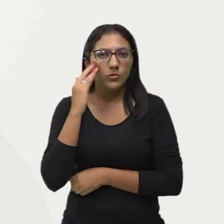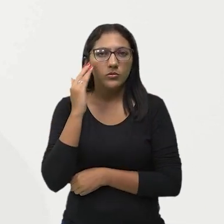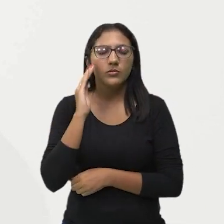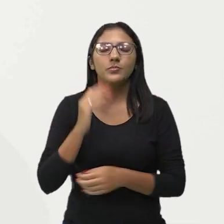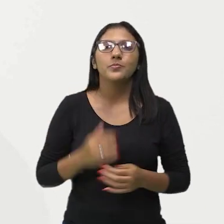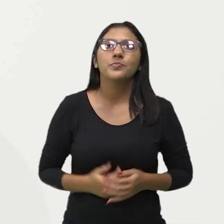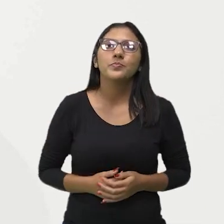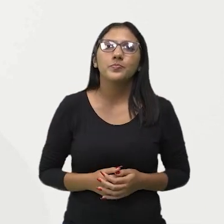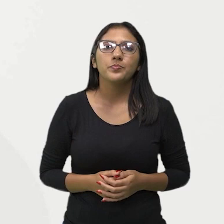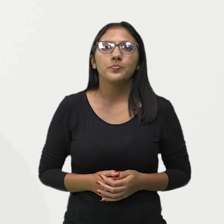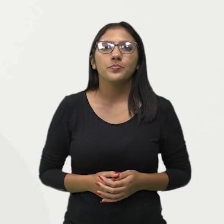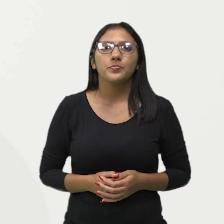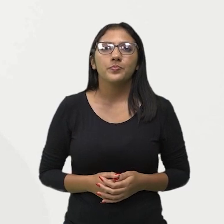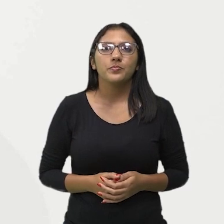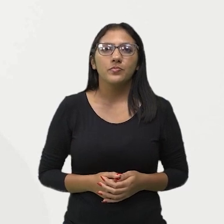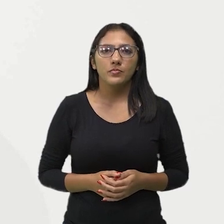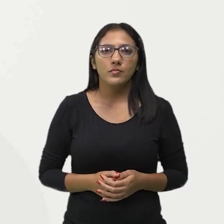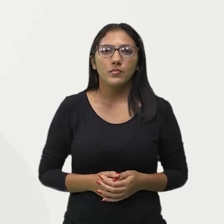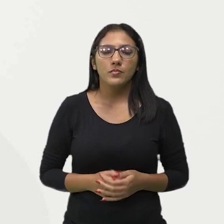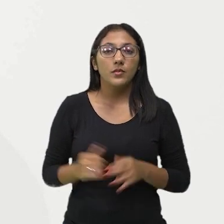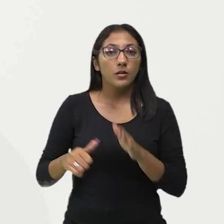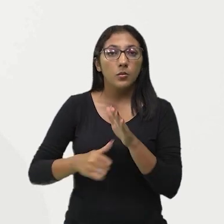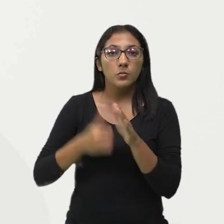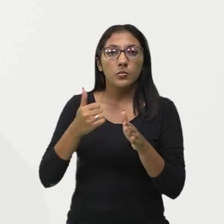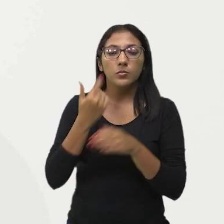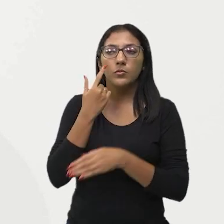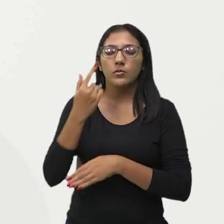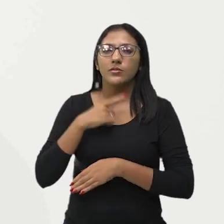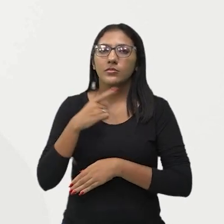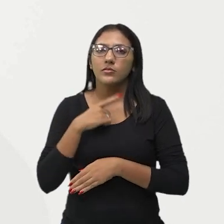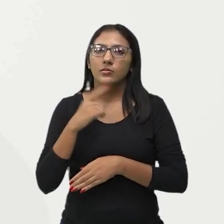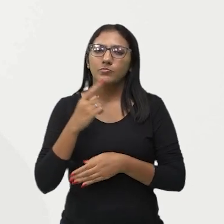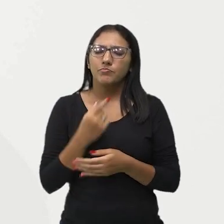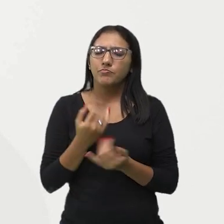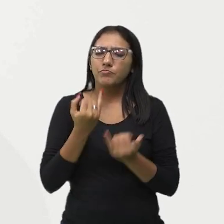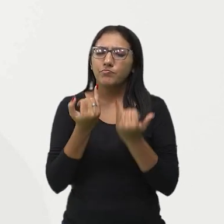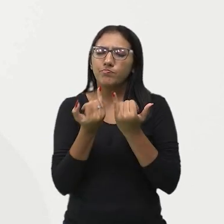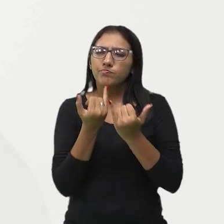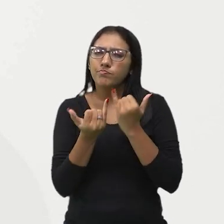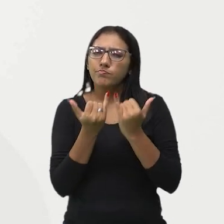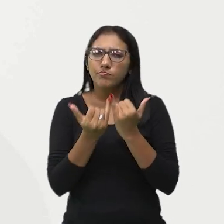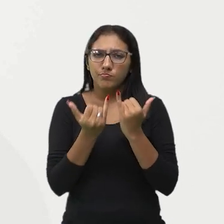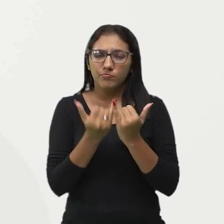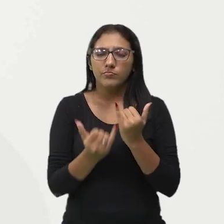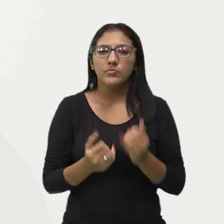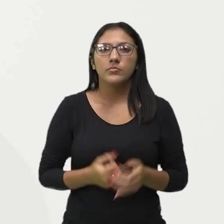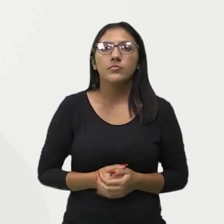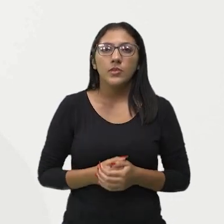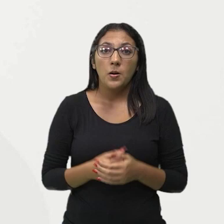muito claro a ideia de circunferência para círculo, tá? A gente não pode